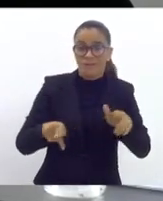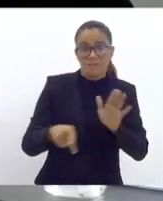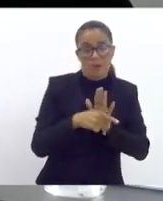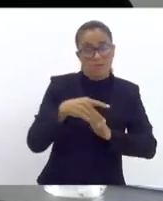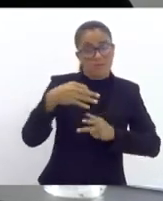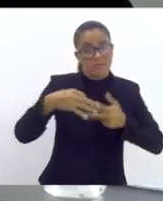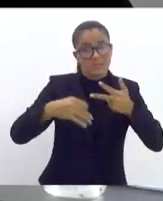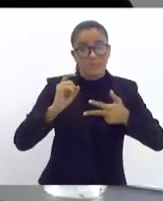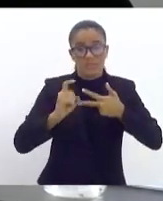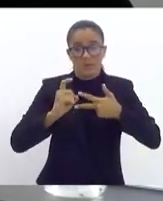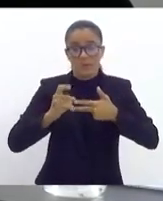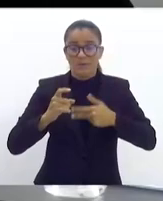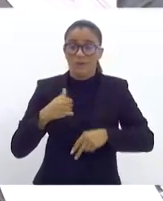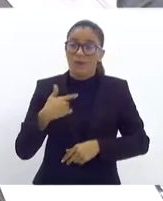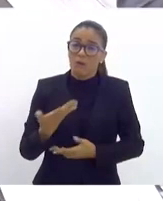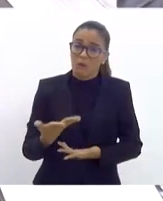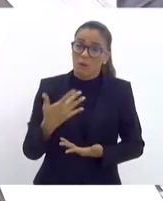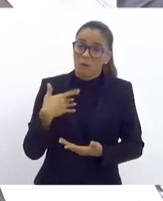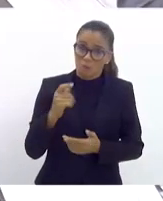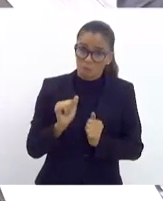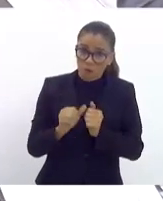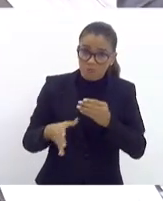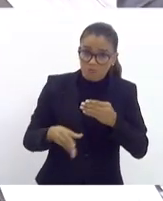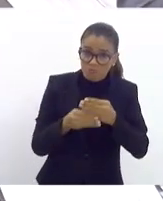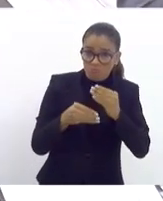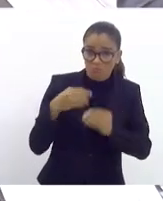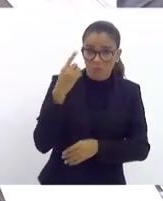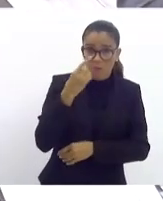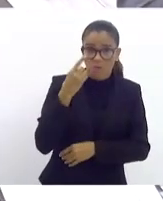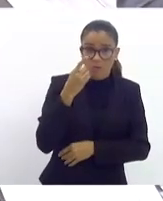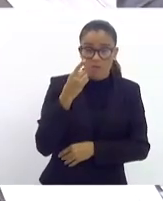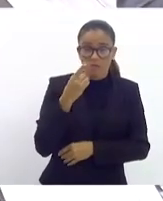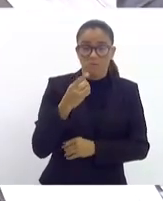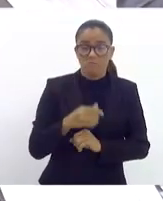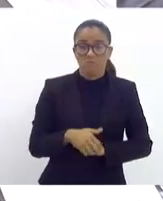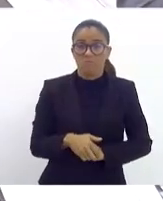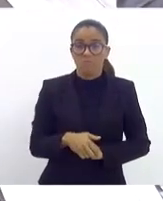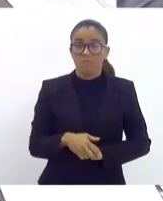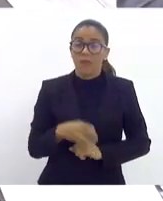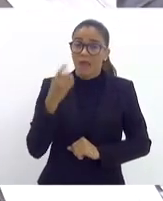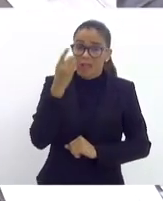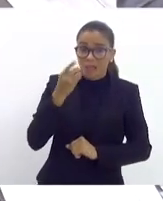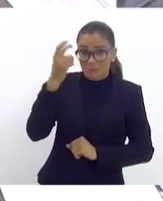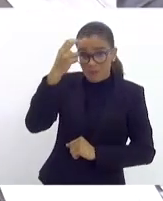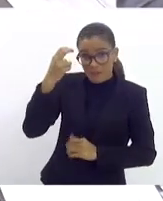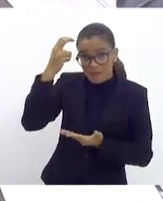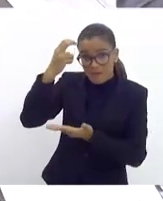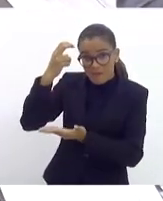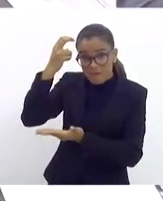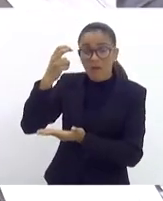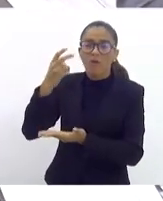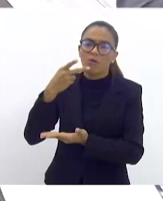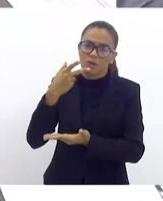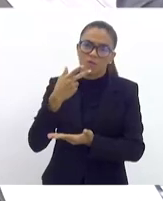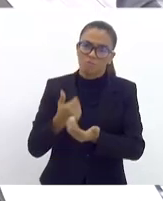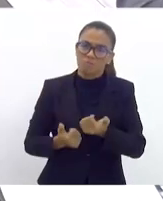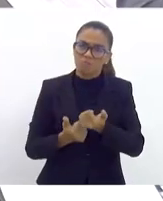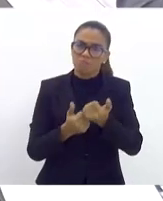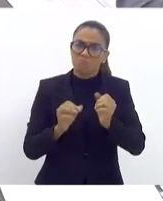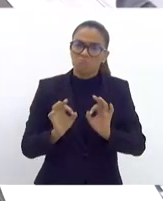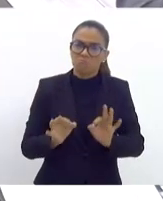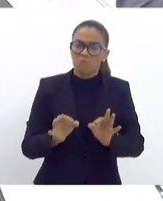permite só uma questão técnica da sociedade deputada Verônica sustenta que